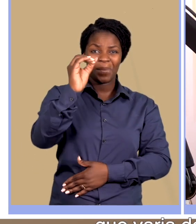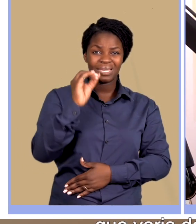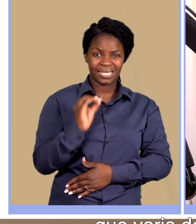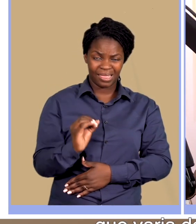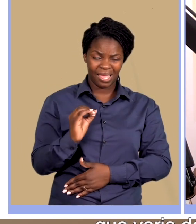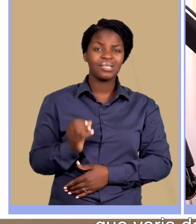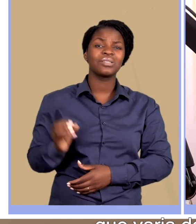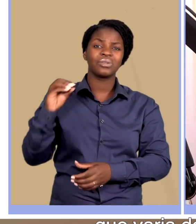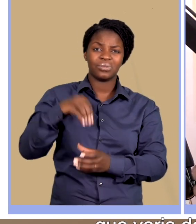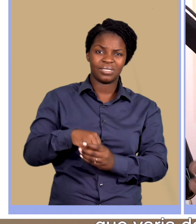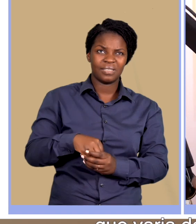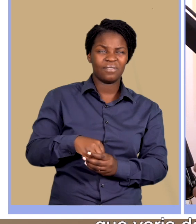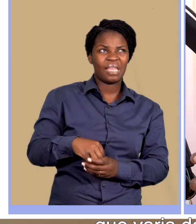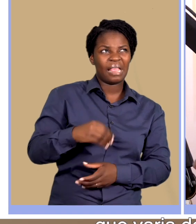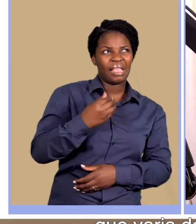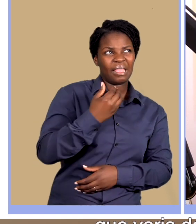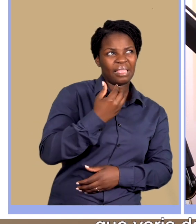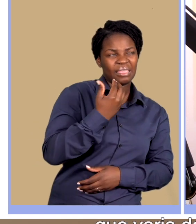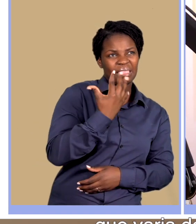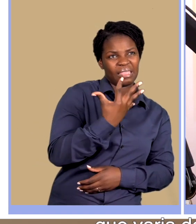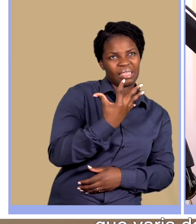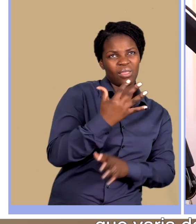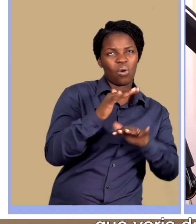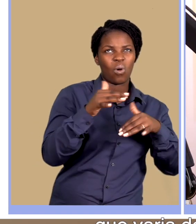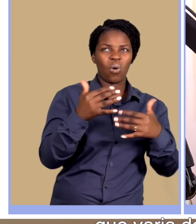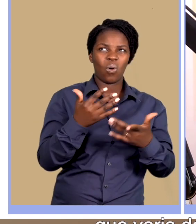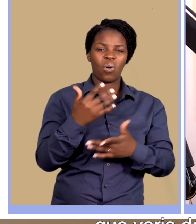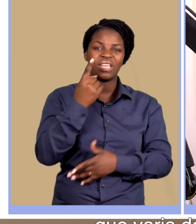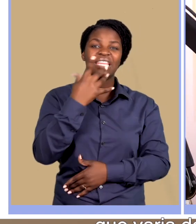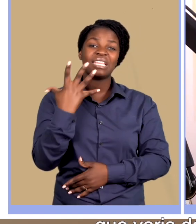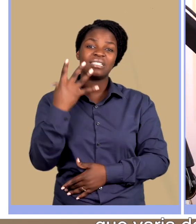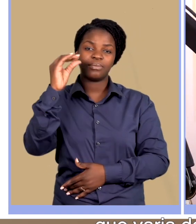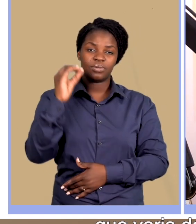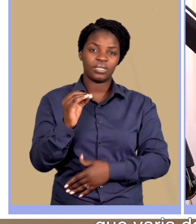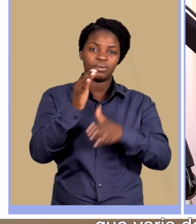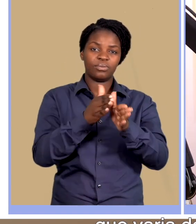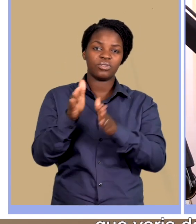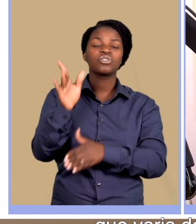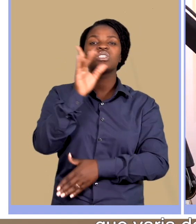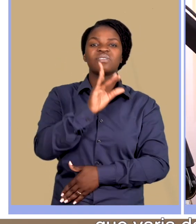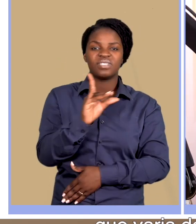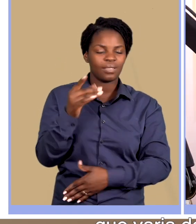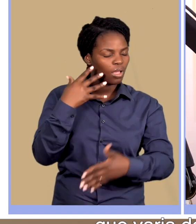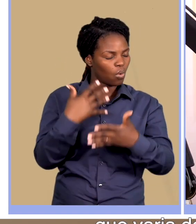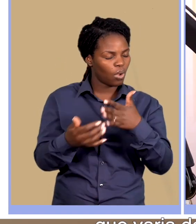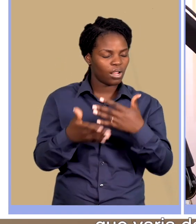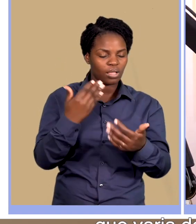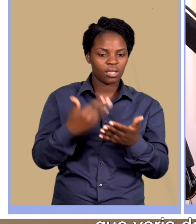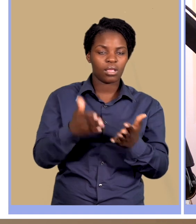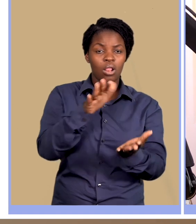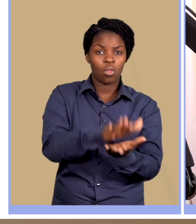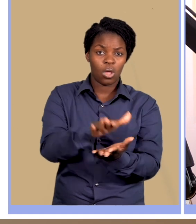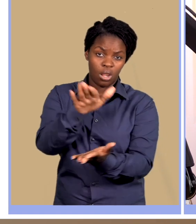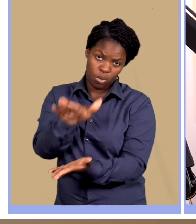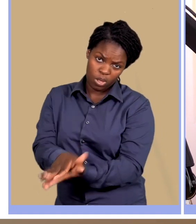10 a 15% de pessoas com deficiência em qualquer número de beneficiário que você adote.